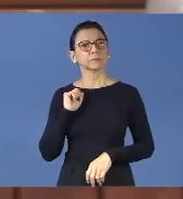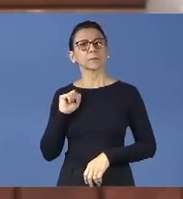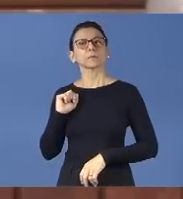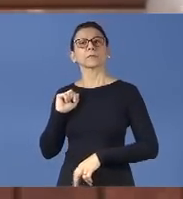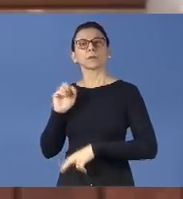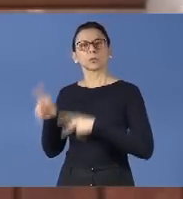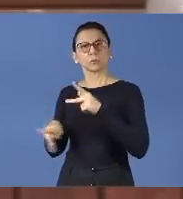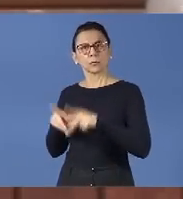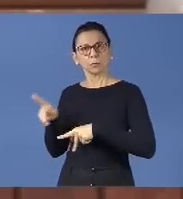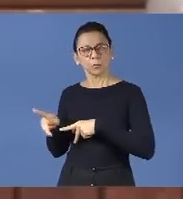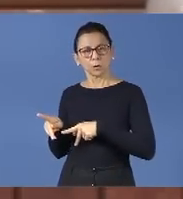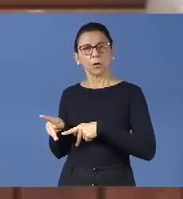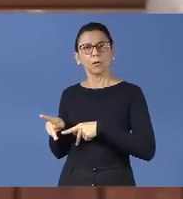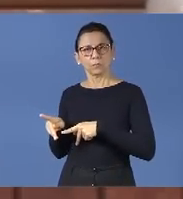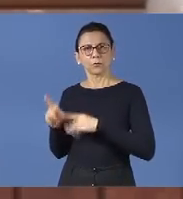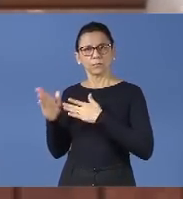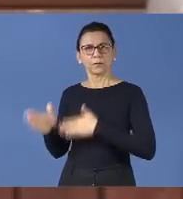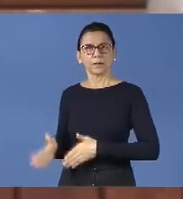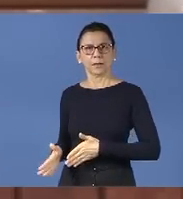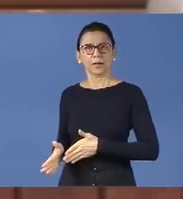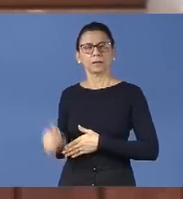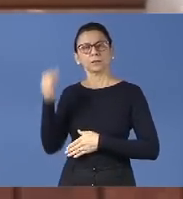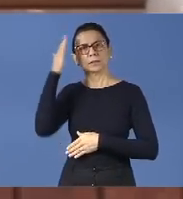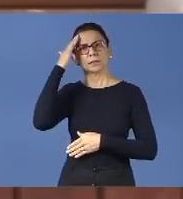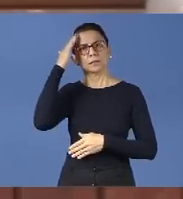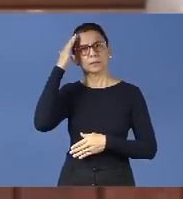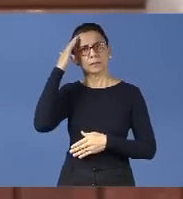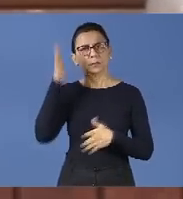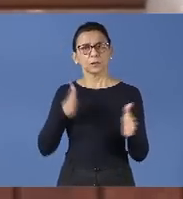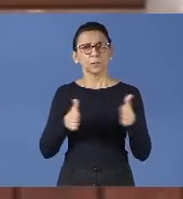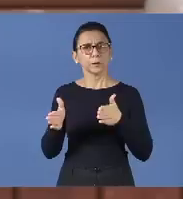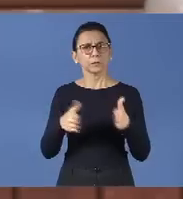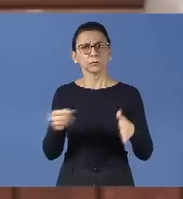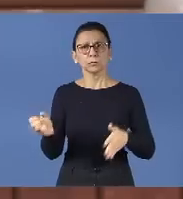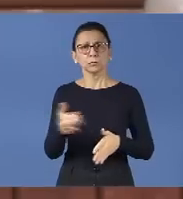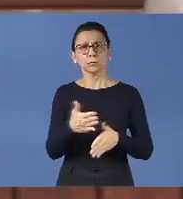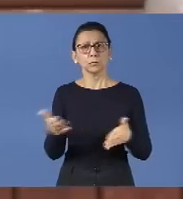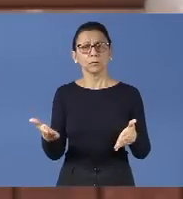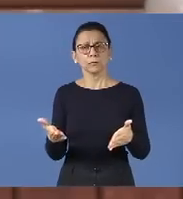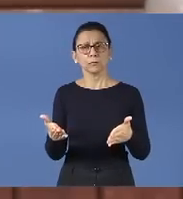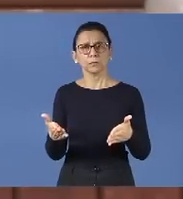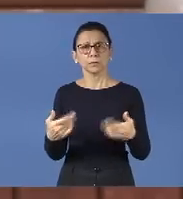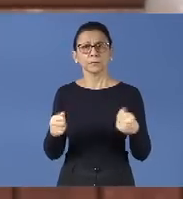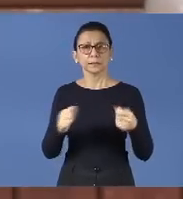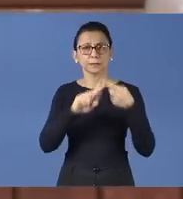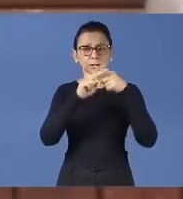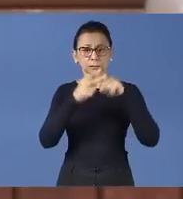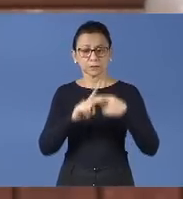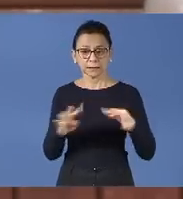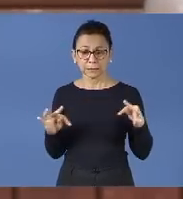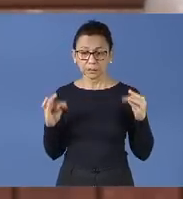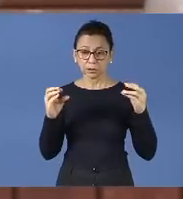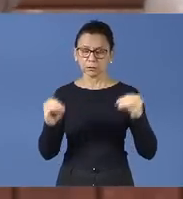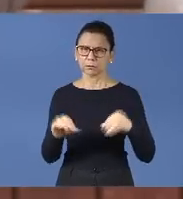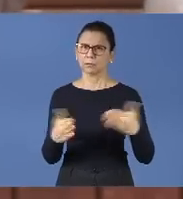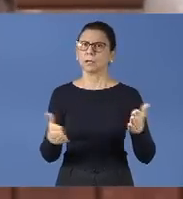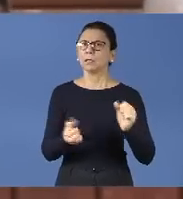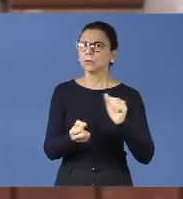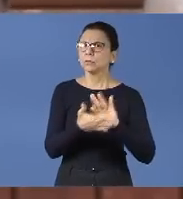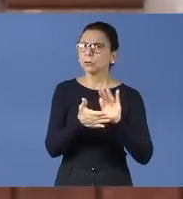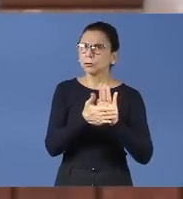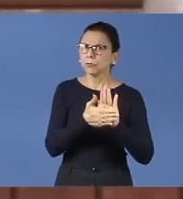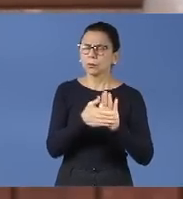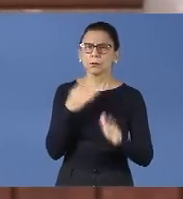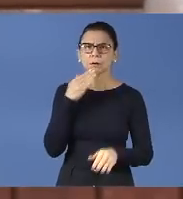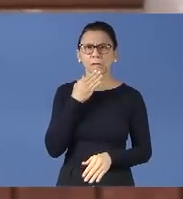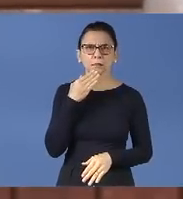entendendo que a fase é nova, que é preciso restaurar tudo. O louvor não. Cada um faz do jeito que quer, não vai ser assim não,